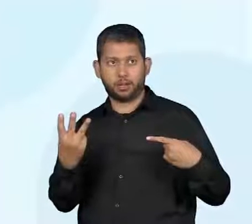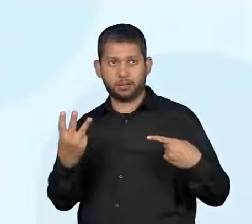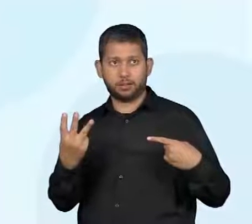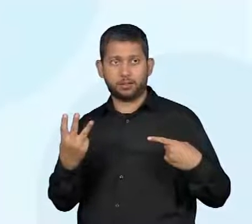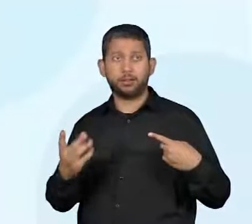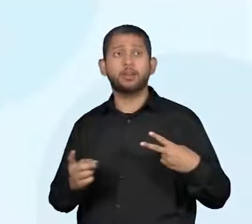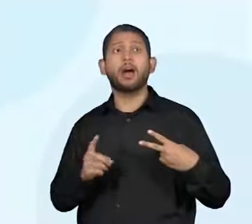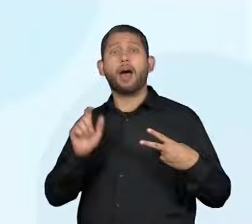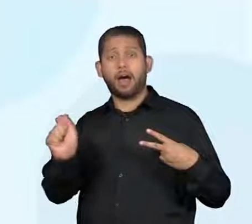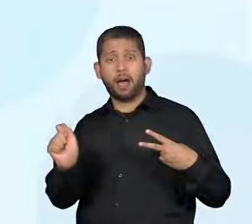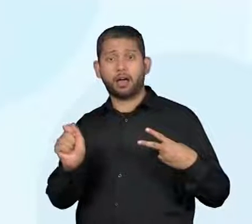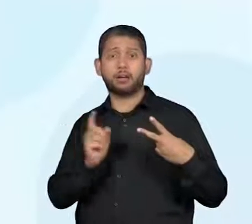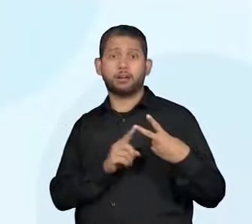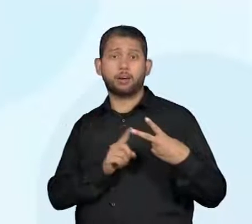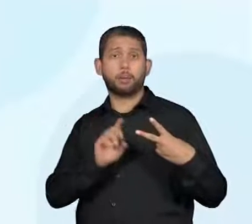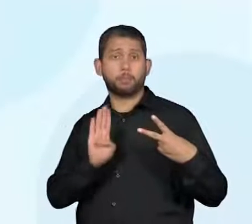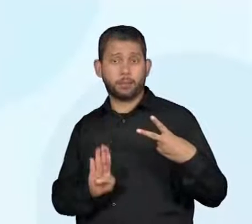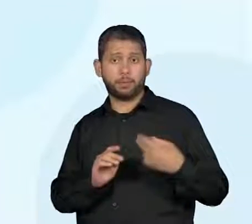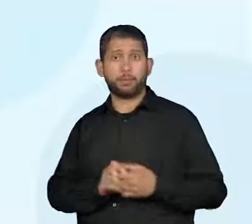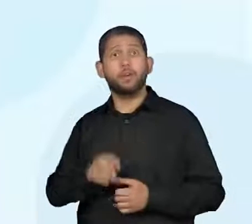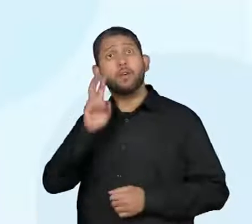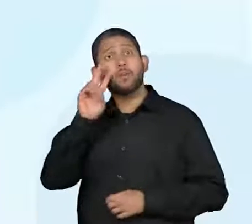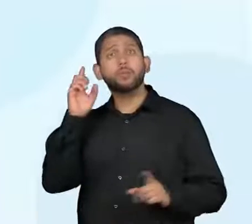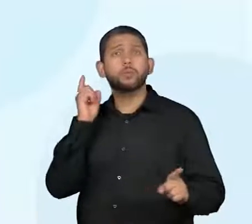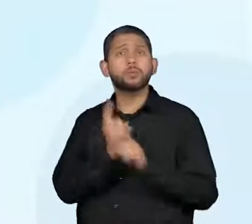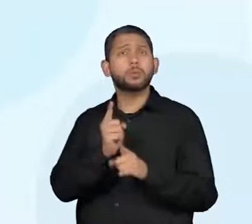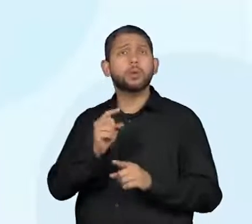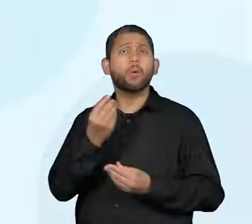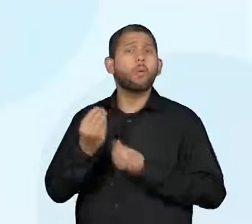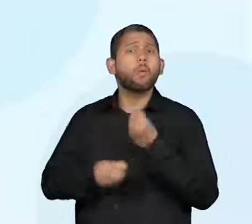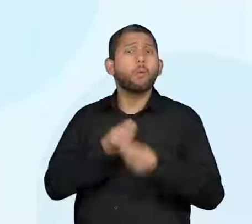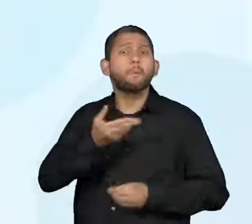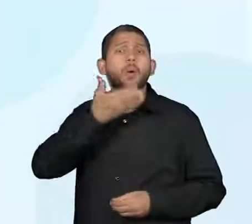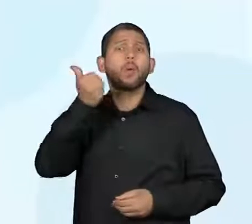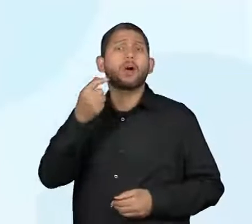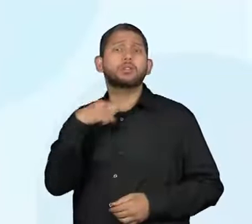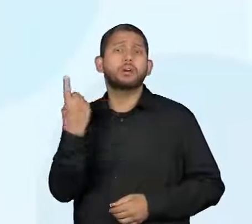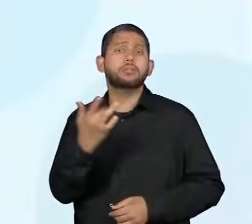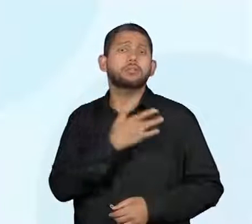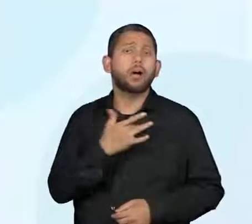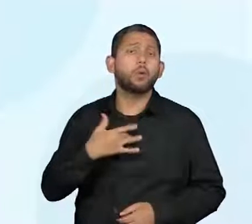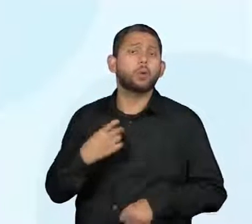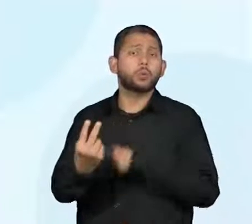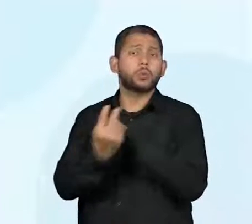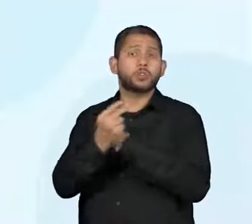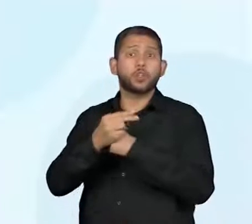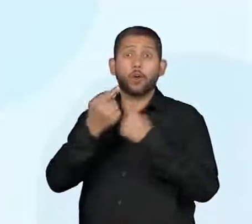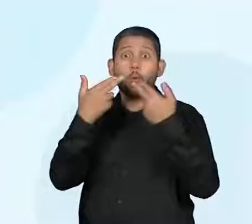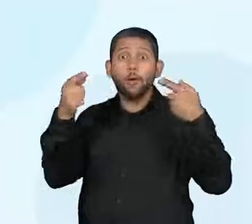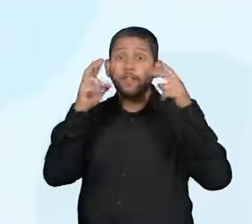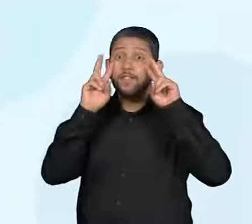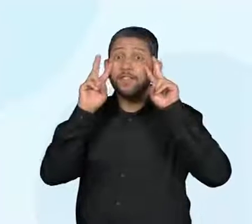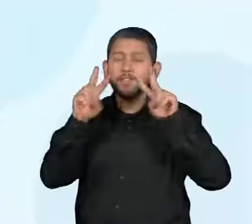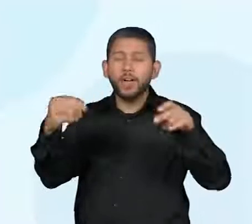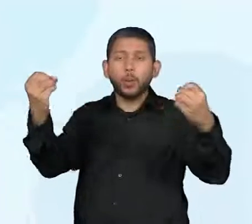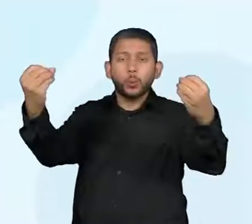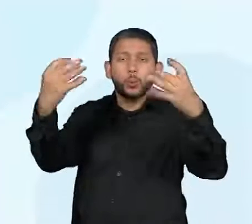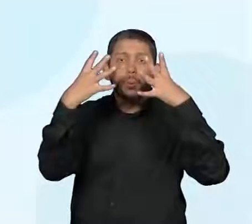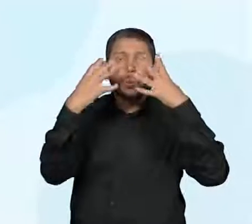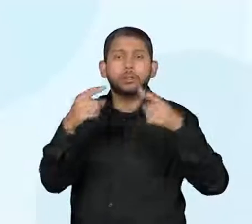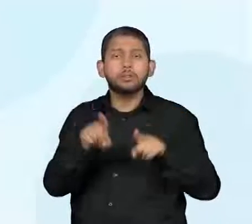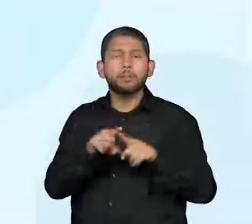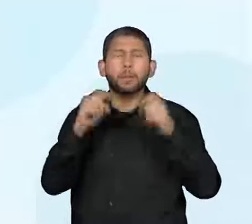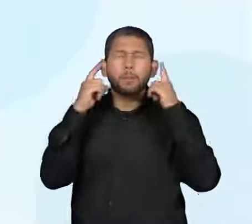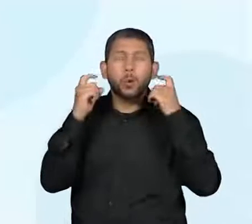individuais necessários para a manutenção da saúde auditiva e visual em termos de som e luz e